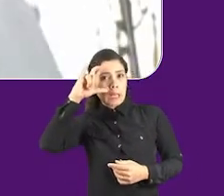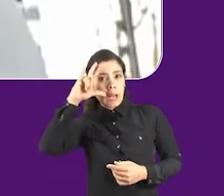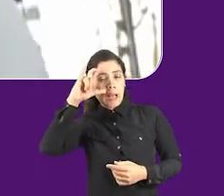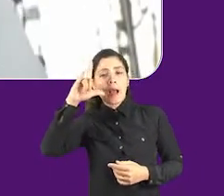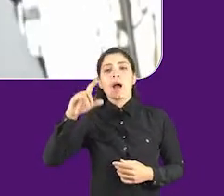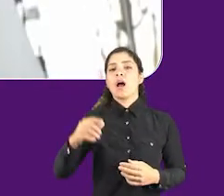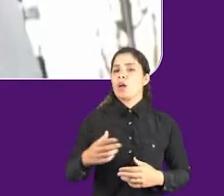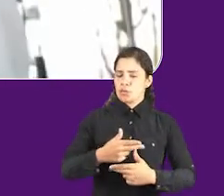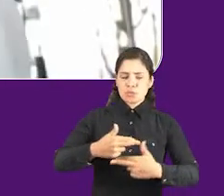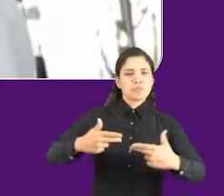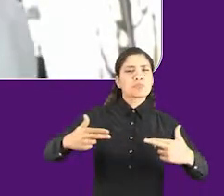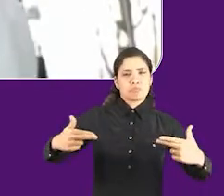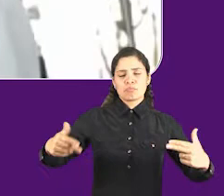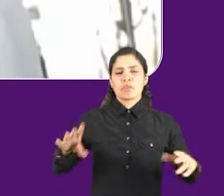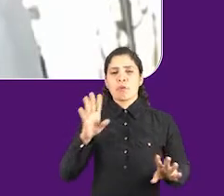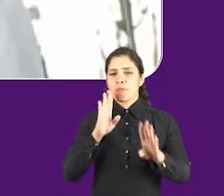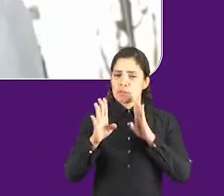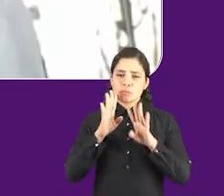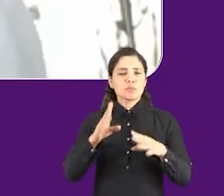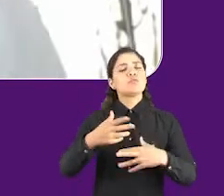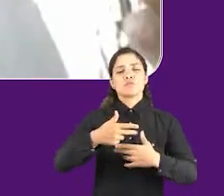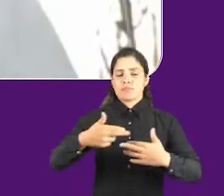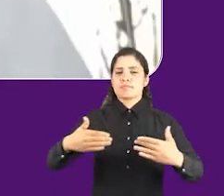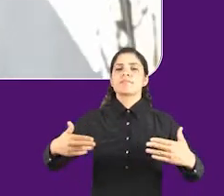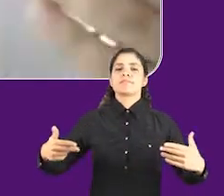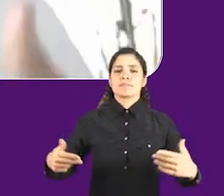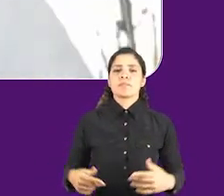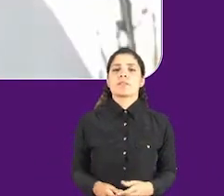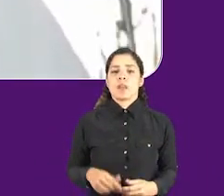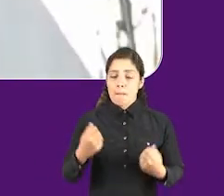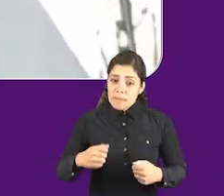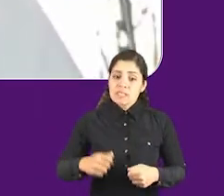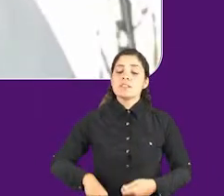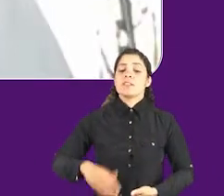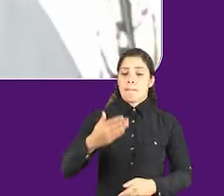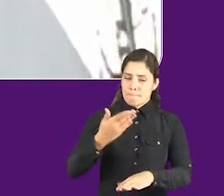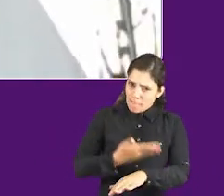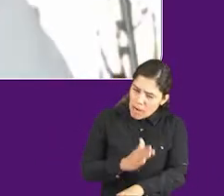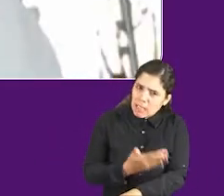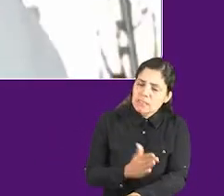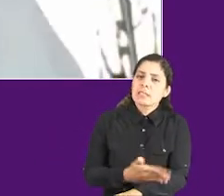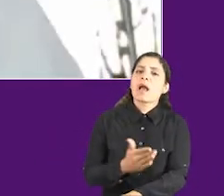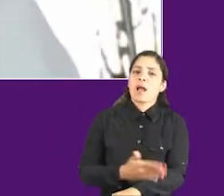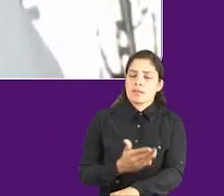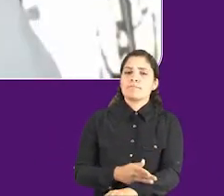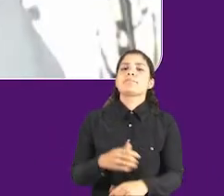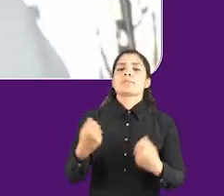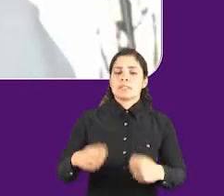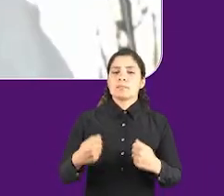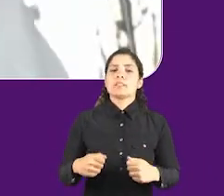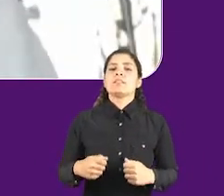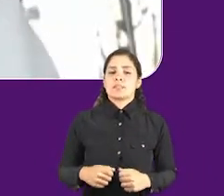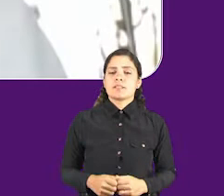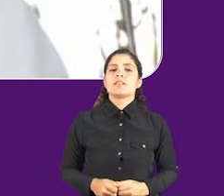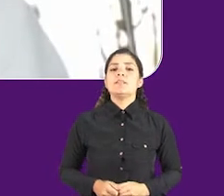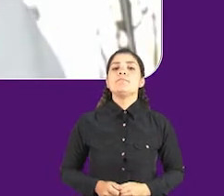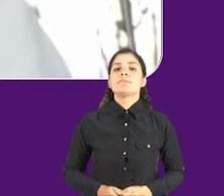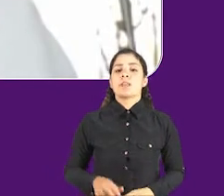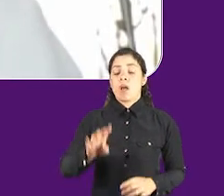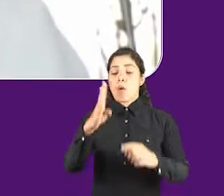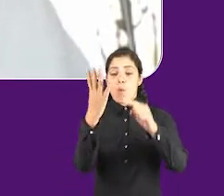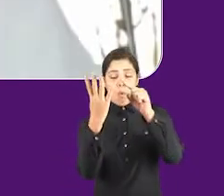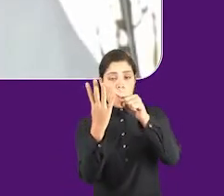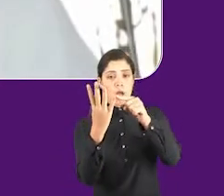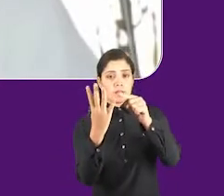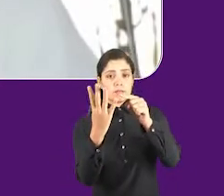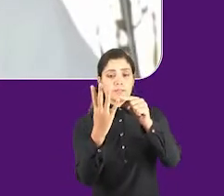o que fazer com League de São técnica tem que responder o que fazer tem que aproveitar de tudo isso e com o tempo você melhor tá foi até